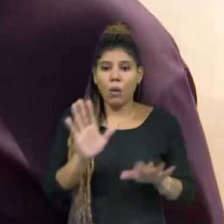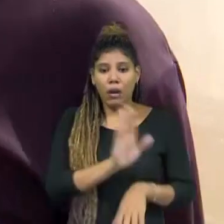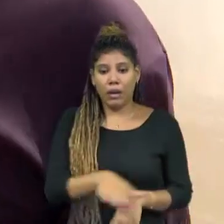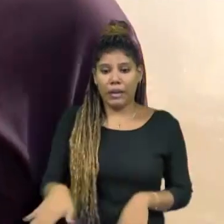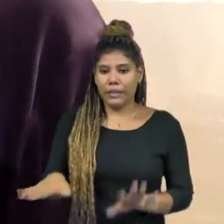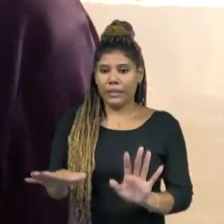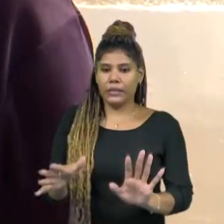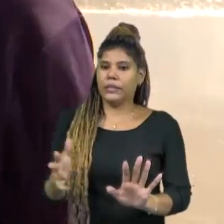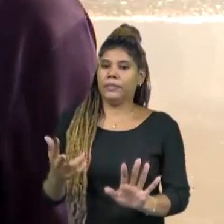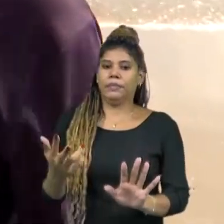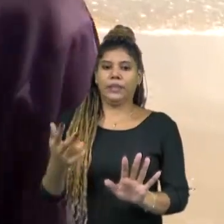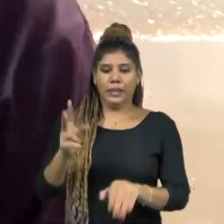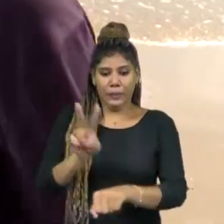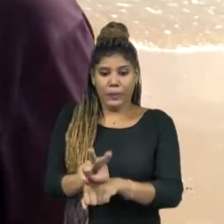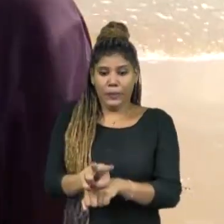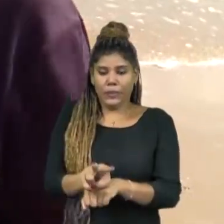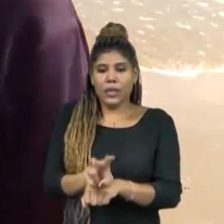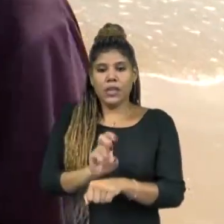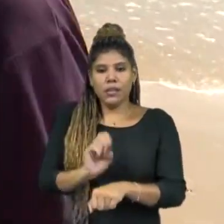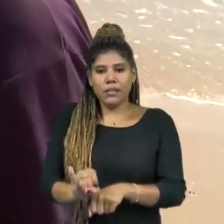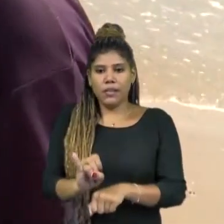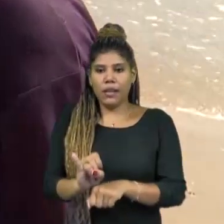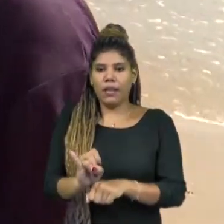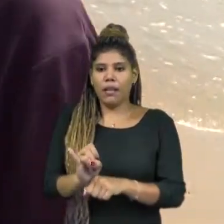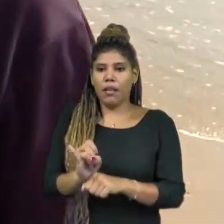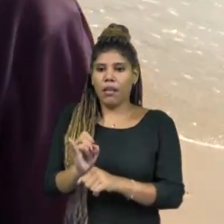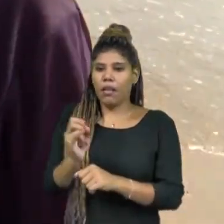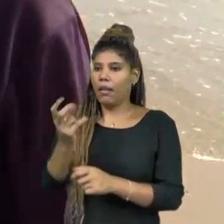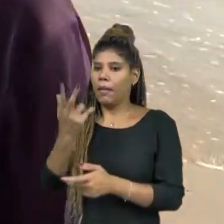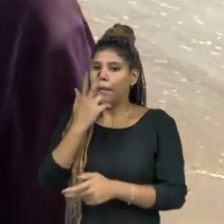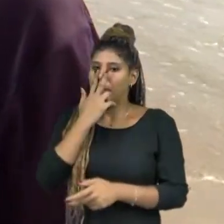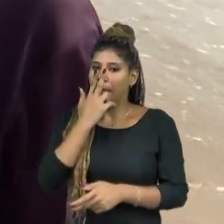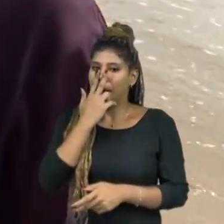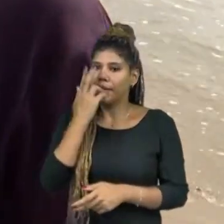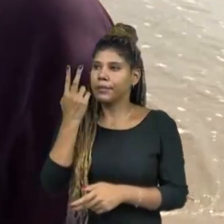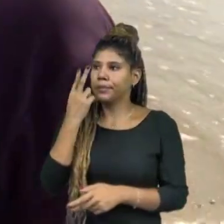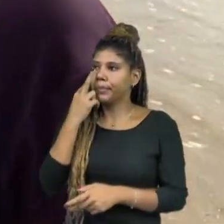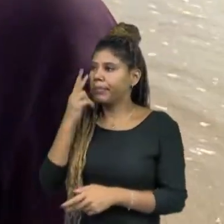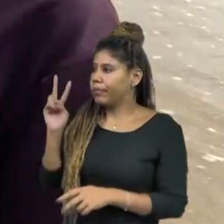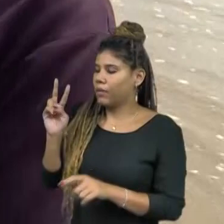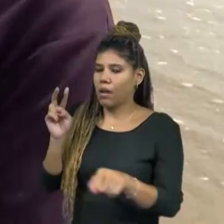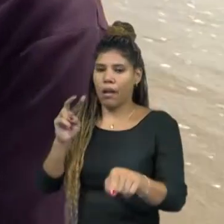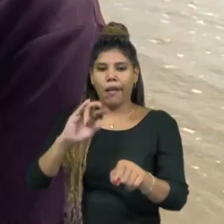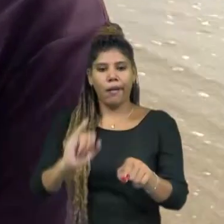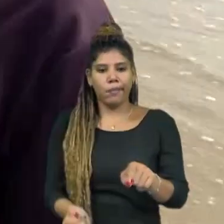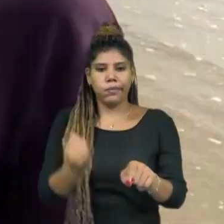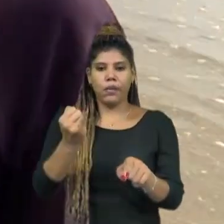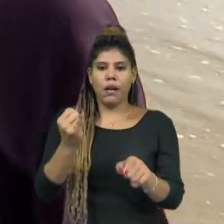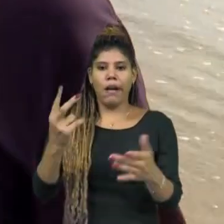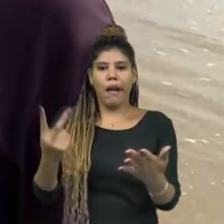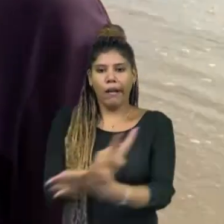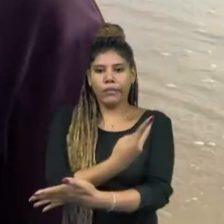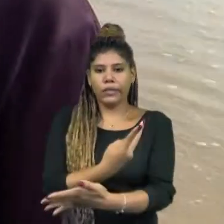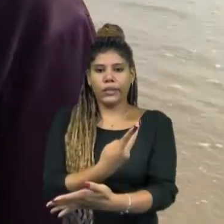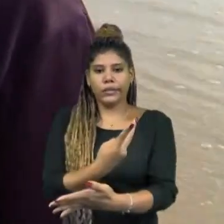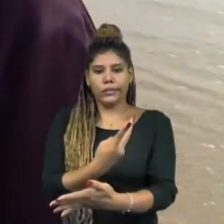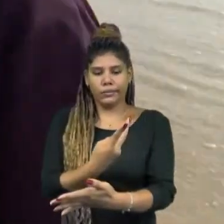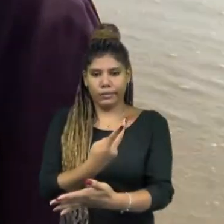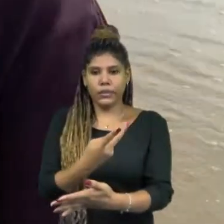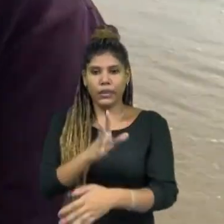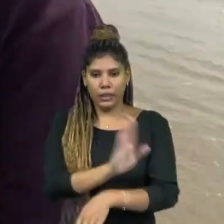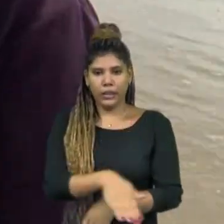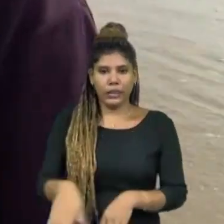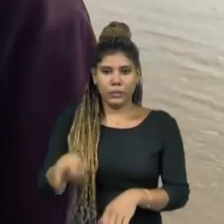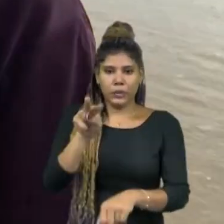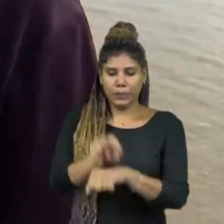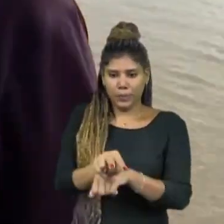olho. É um piscar o olho. Olha lá, onde já tá. Então você tem que estar 24